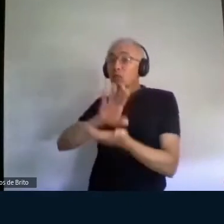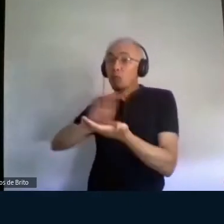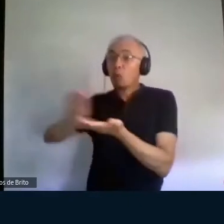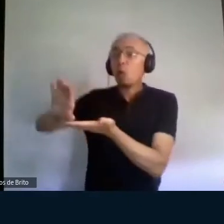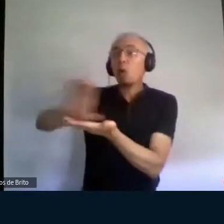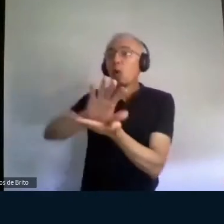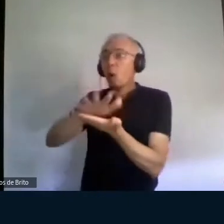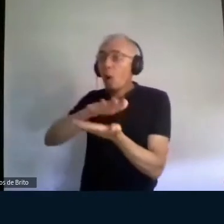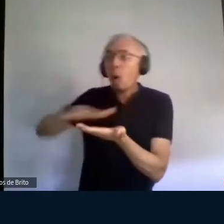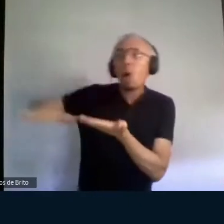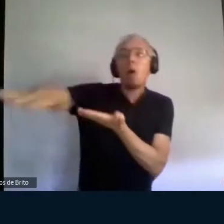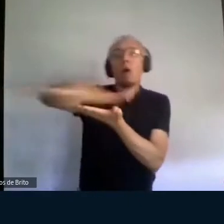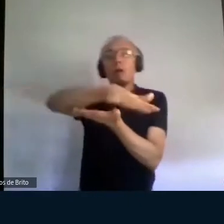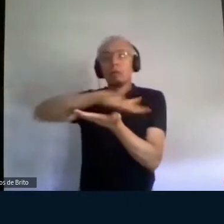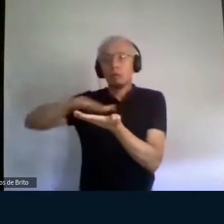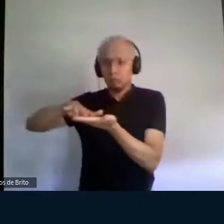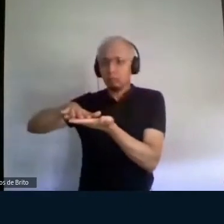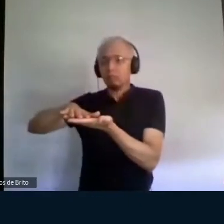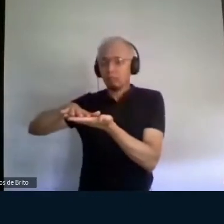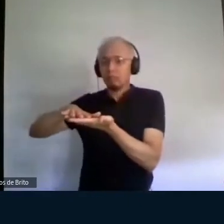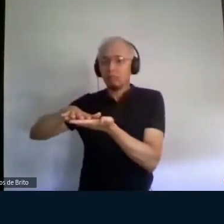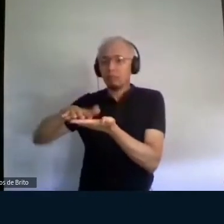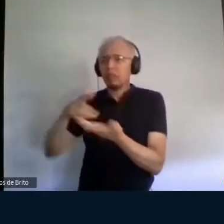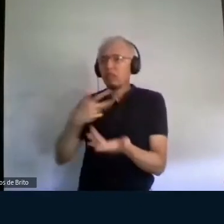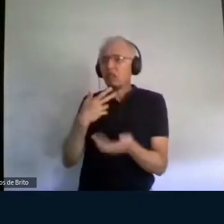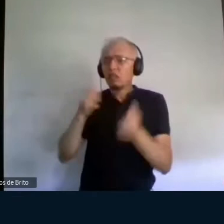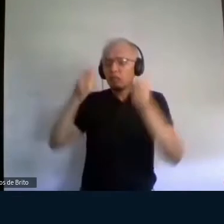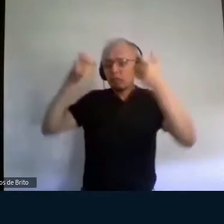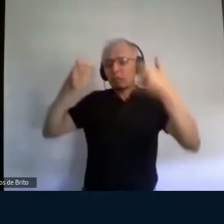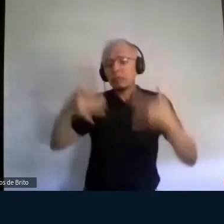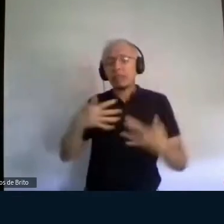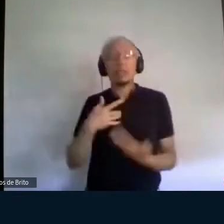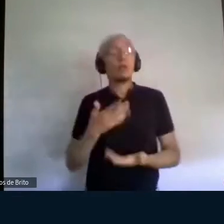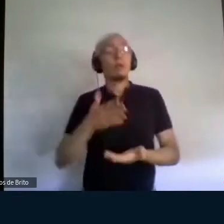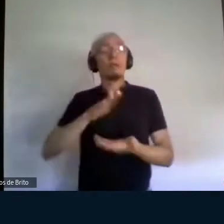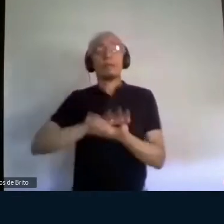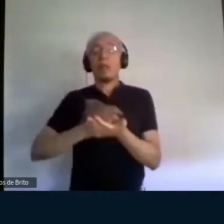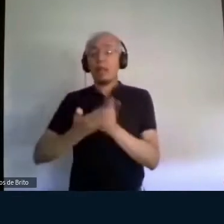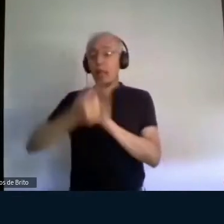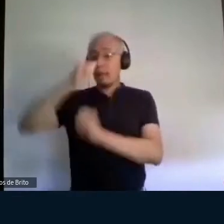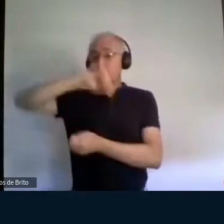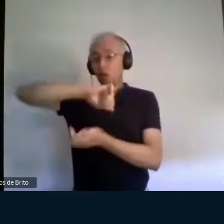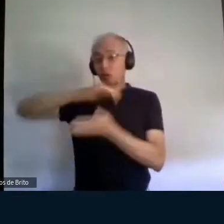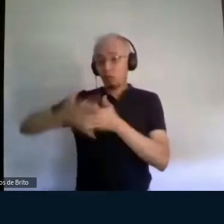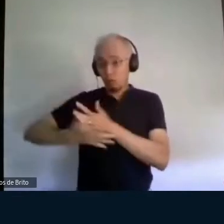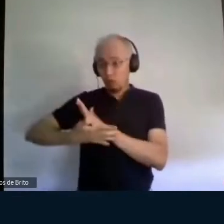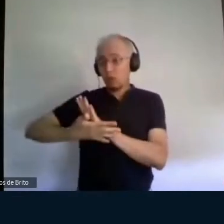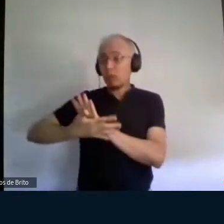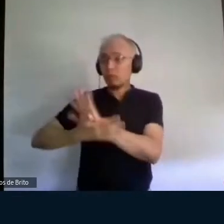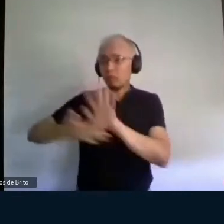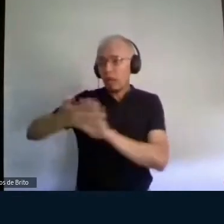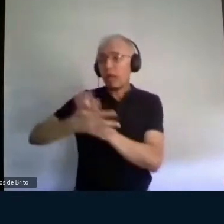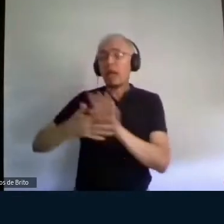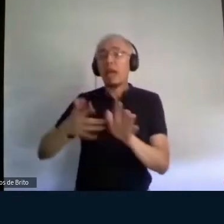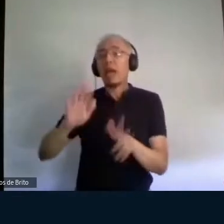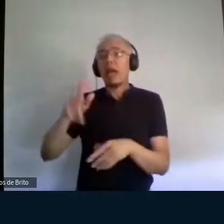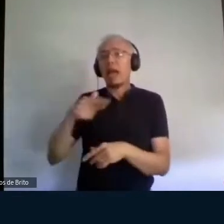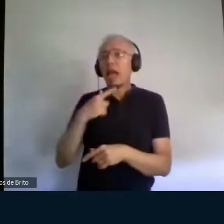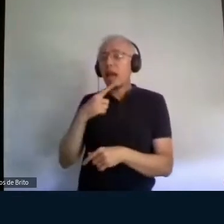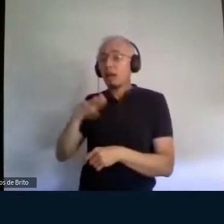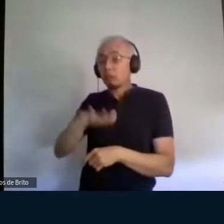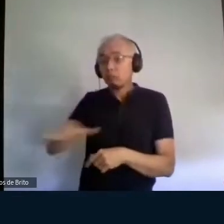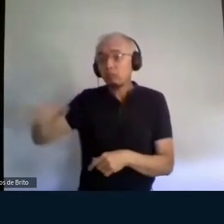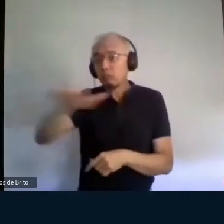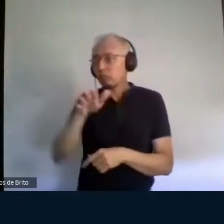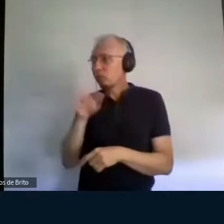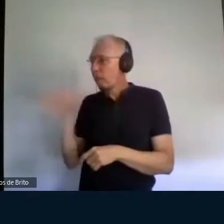comunidade. Quando a gente fala que o intérprete de línguas de sinais é um intérprete comunitário, ainda que ele possa